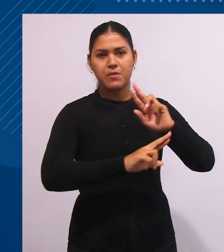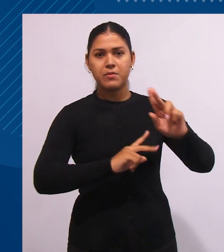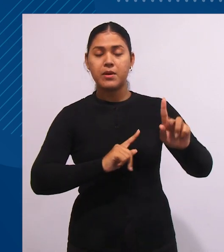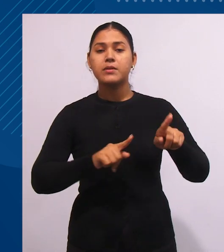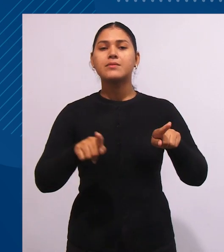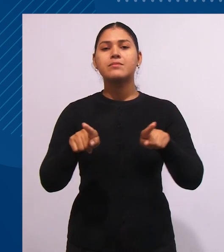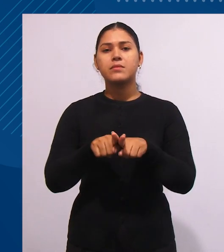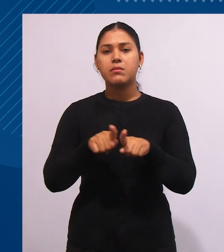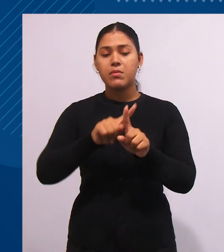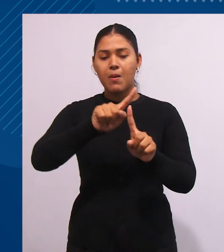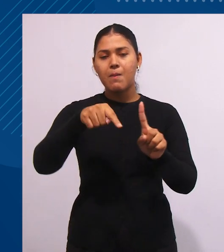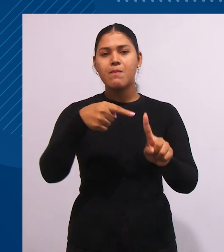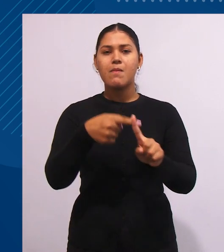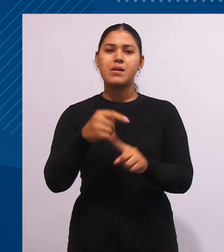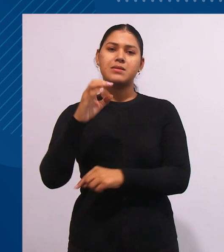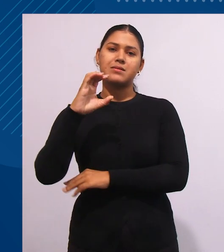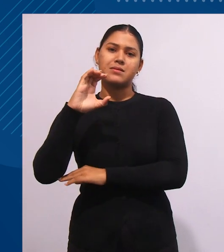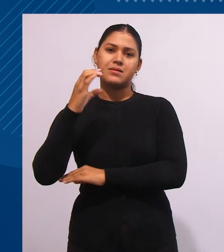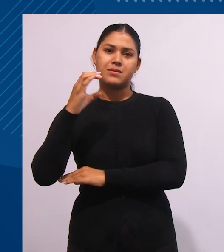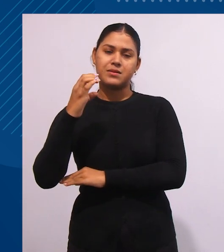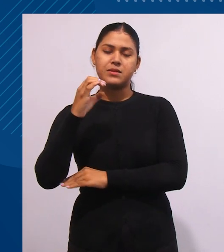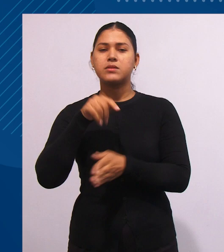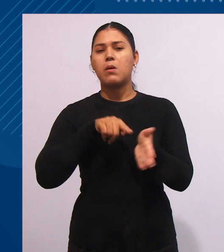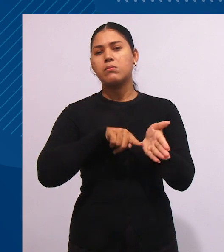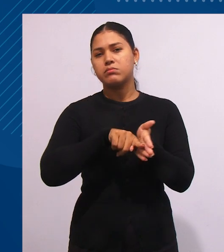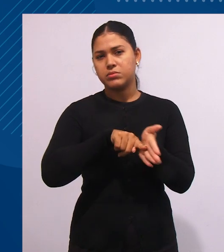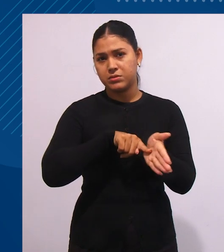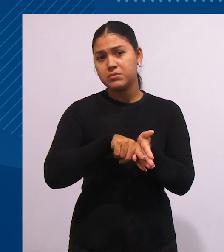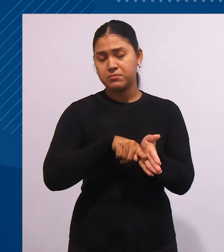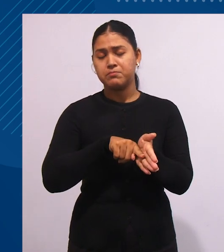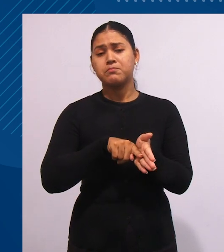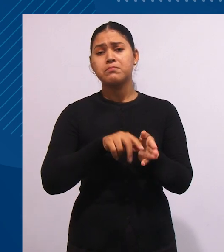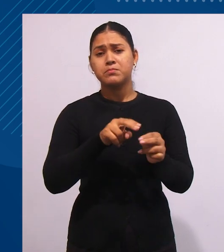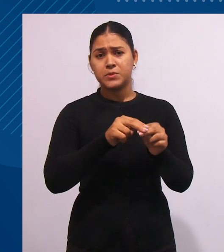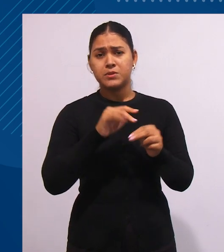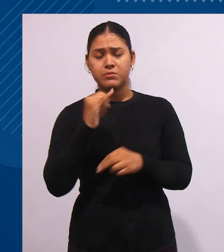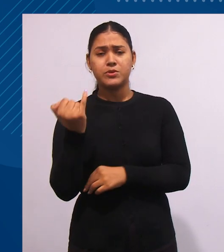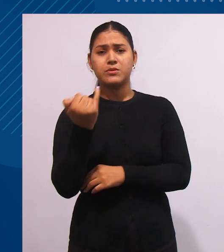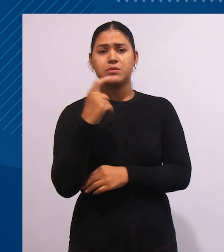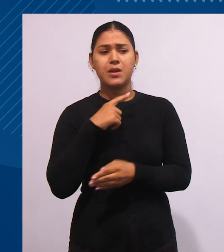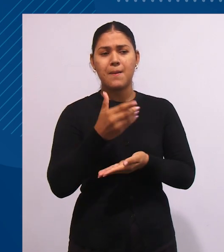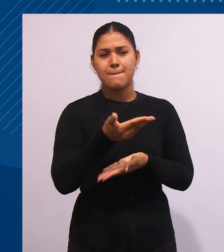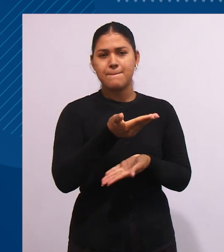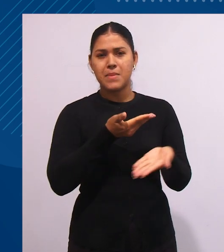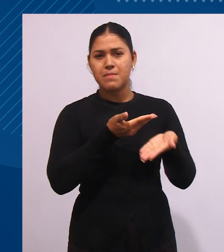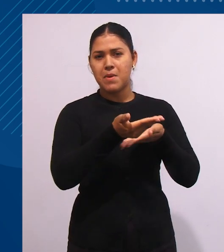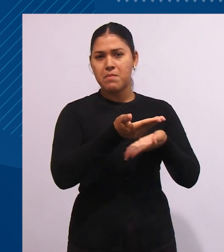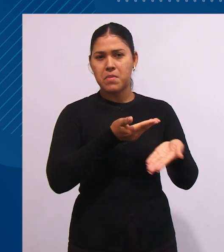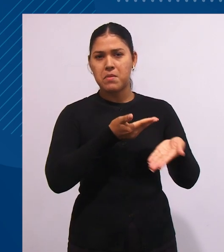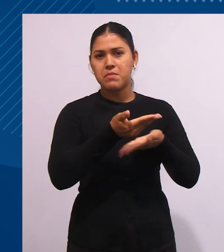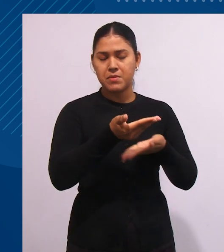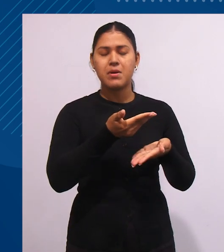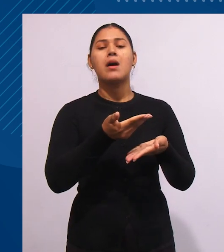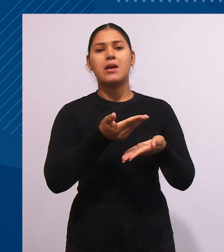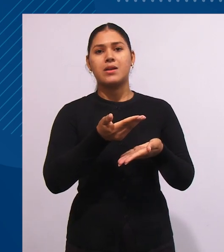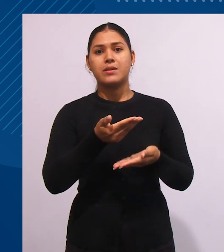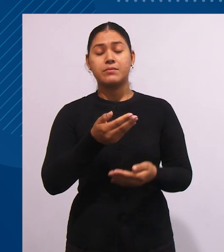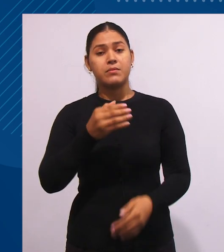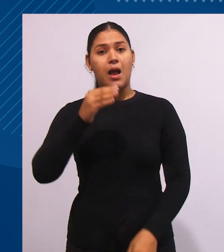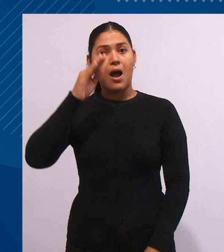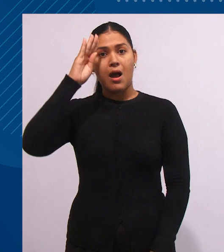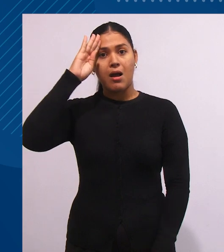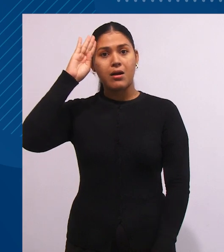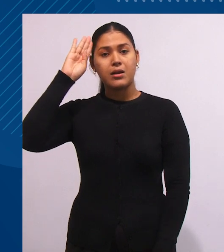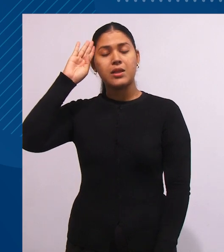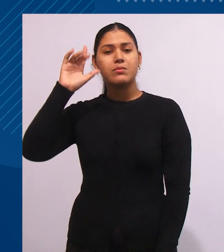experiência científica. Então a gente acaba tendo muitas essa troca de conhecimento e de perspectiva. Os